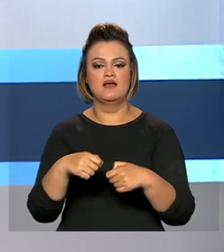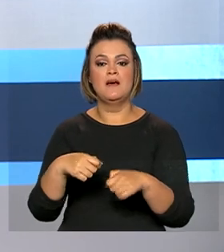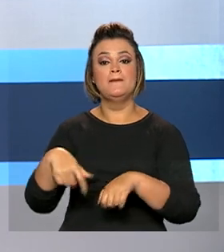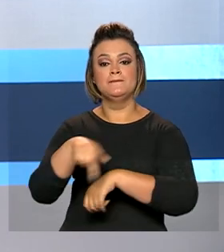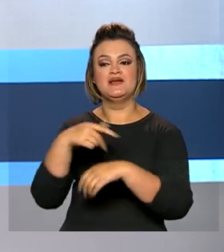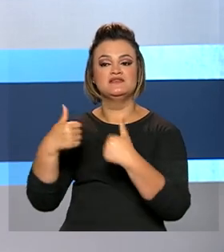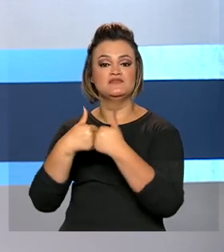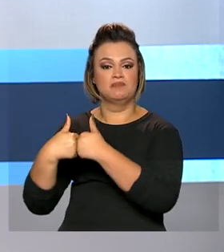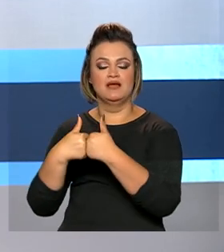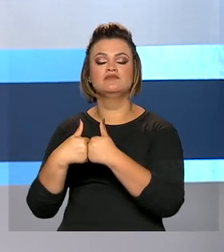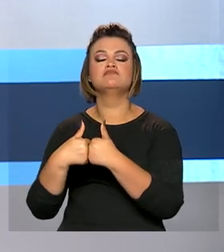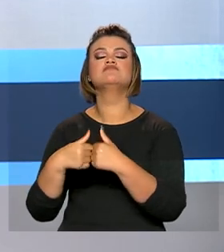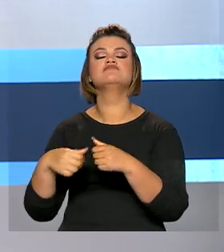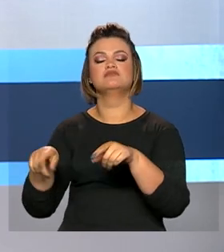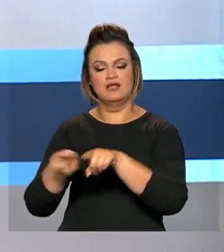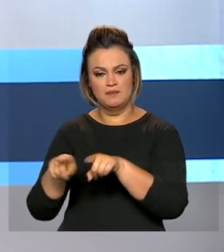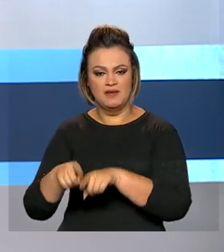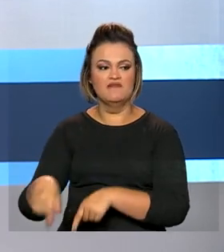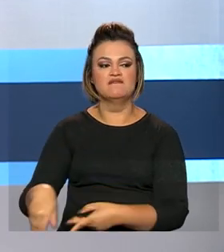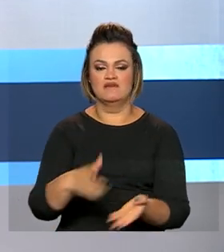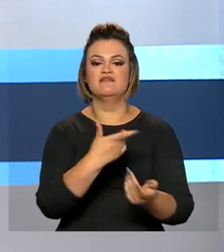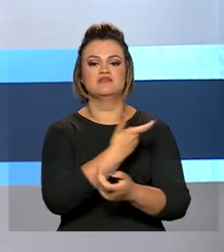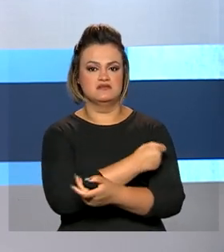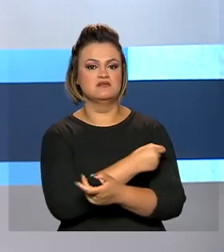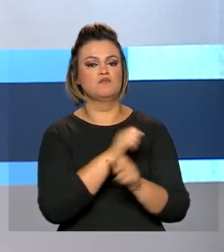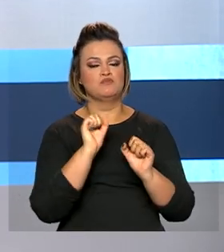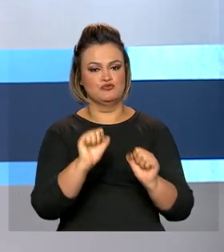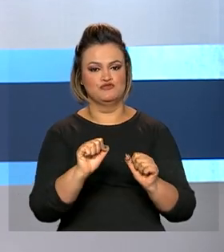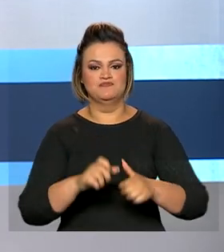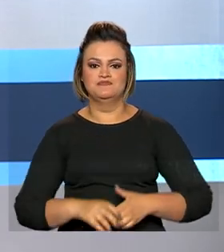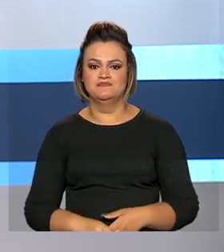fronteira com o Brasil também foram convidados a aderir ao plano de ação